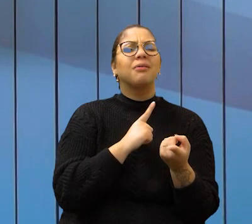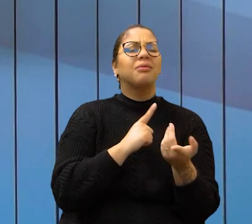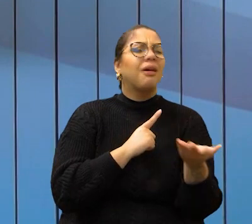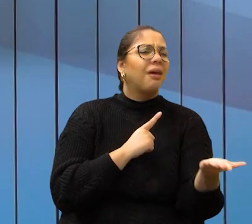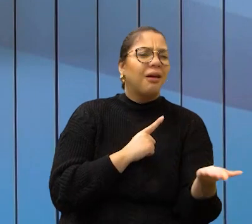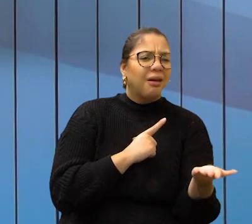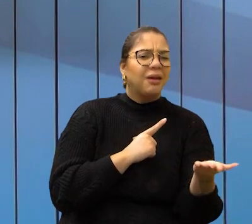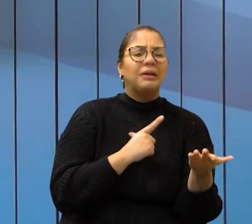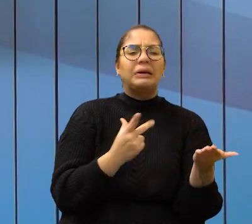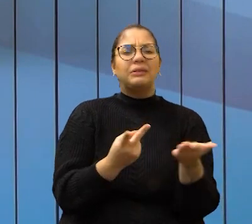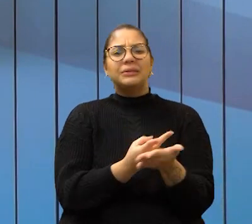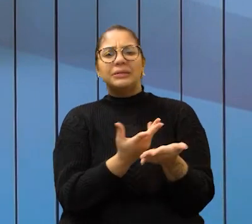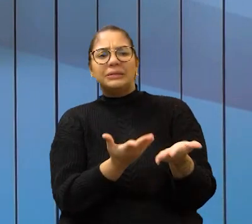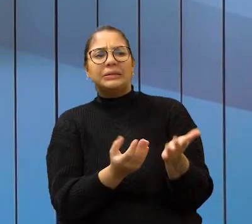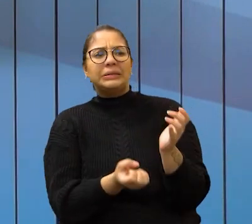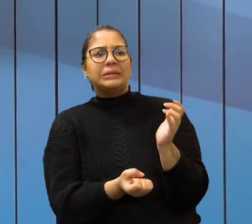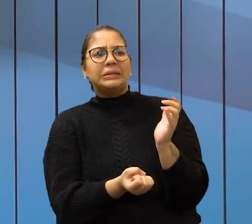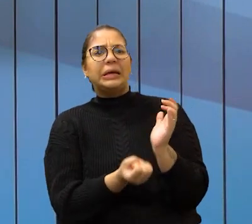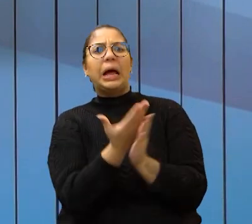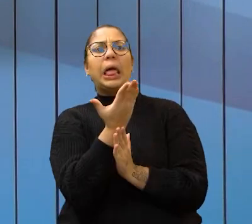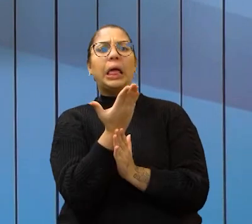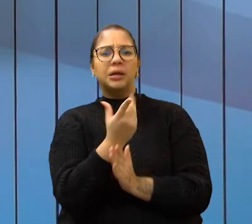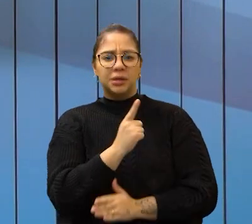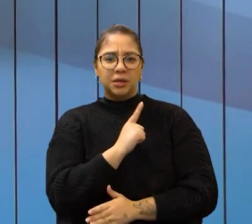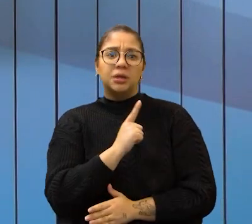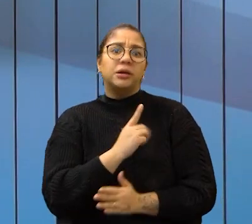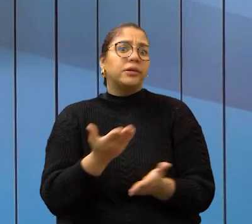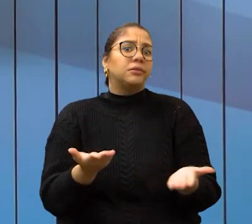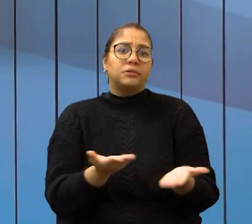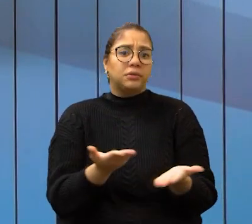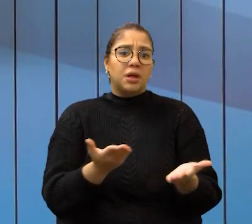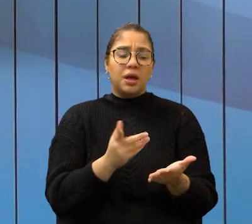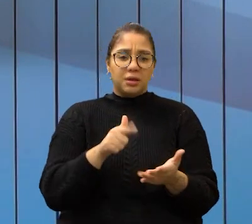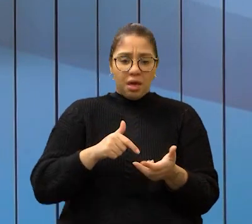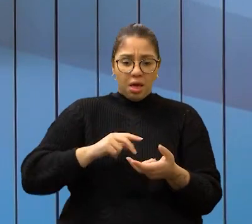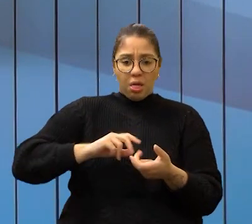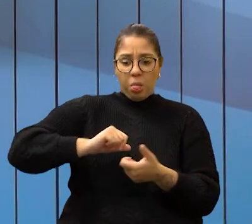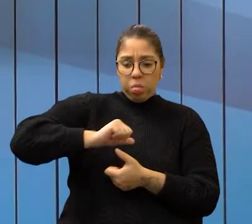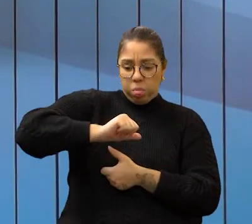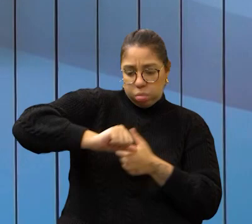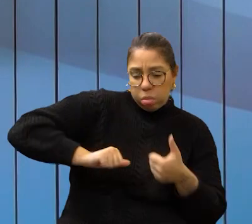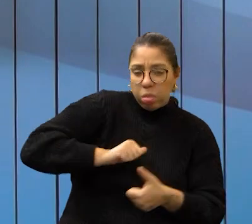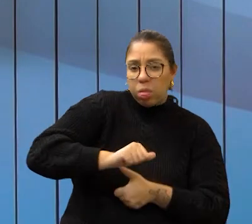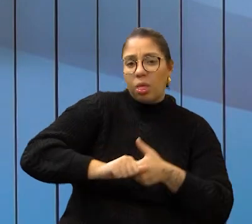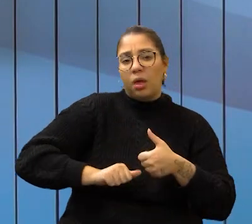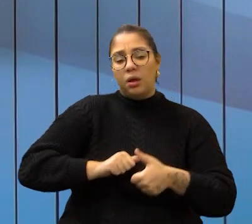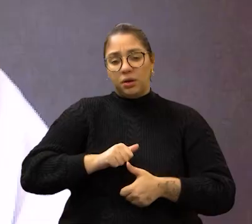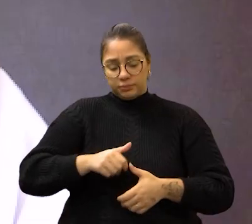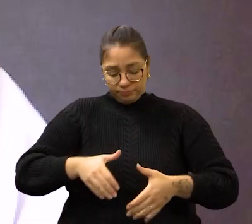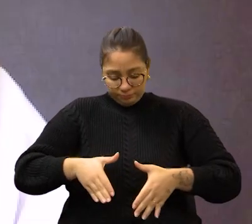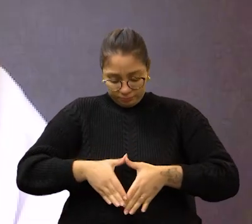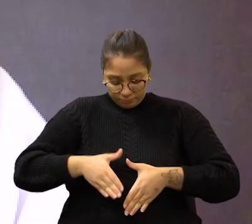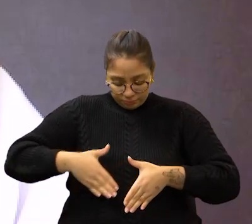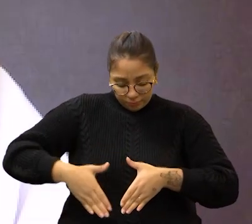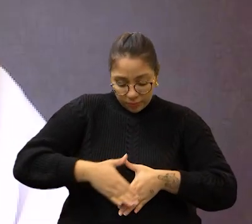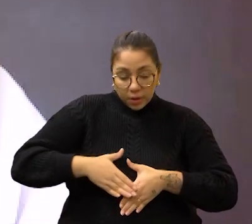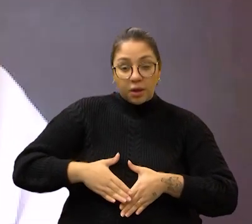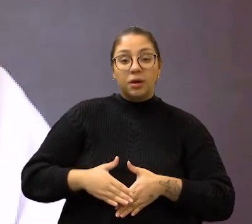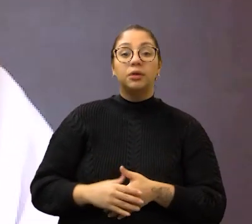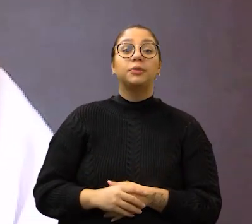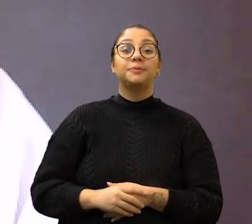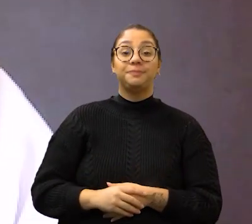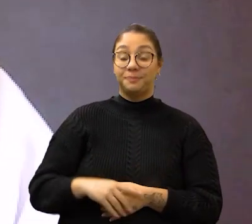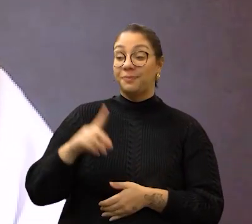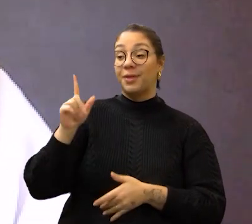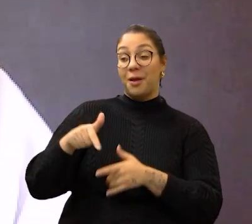que acontece, né, essa modificação aí no nosso sistema? É um grande